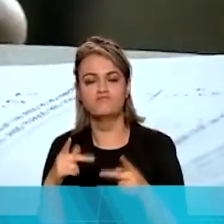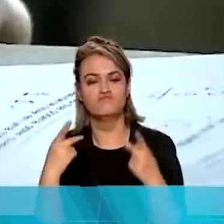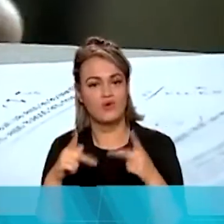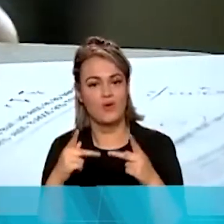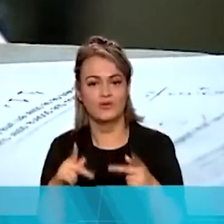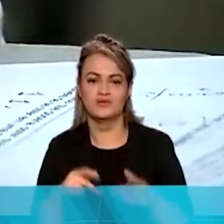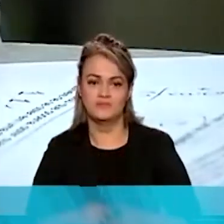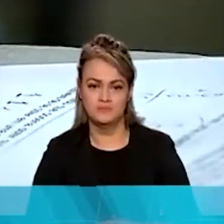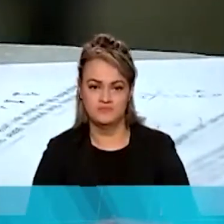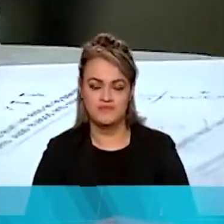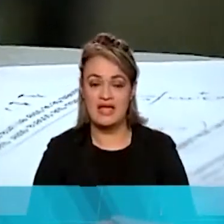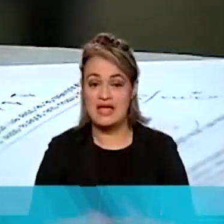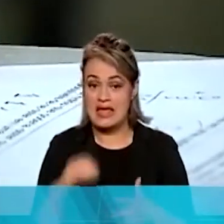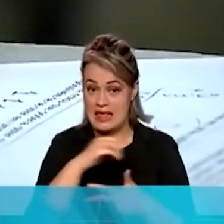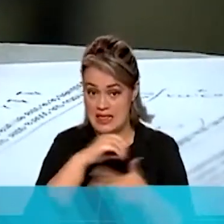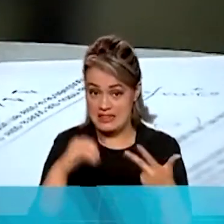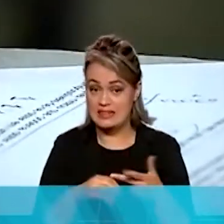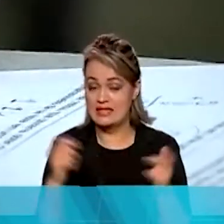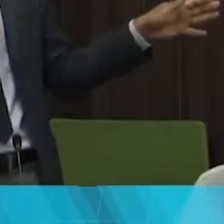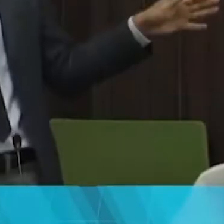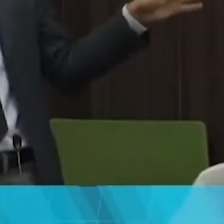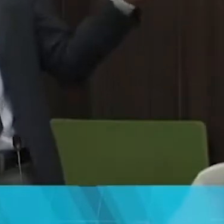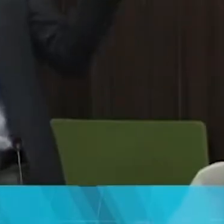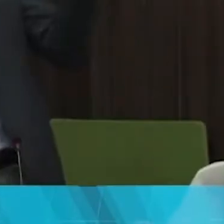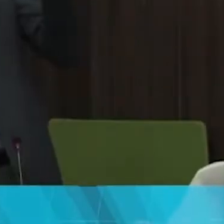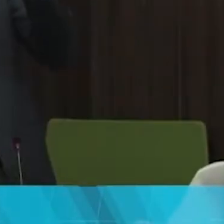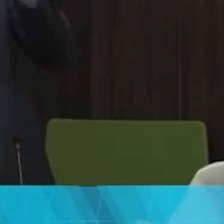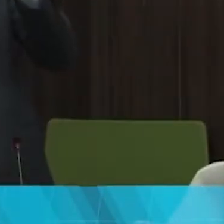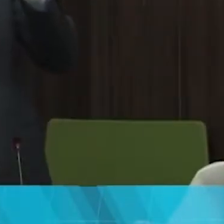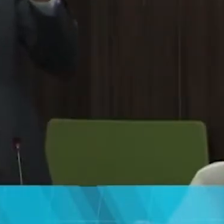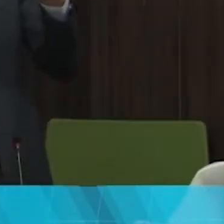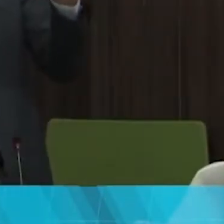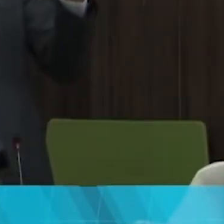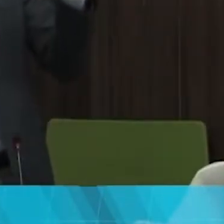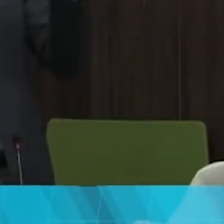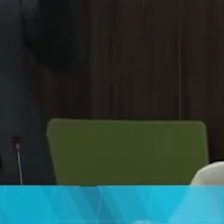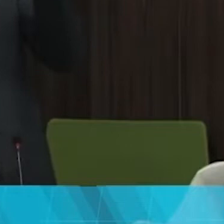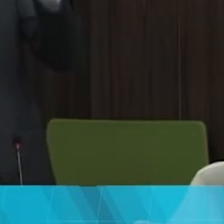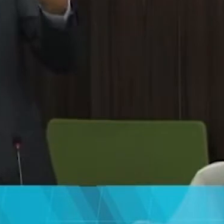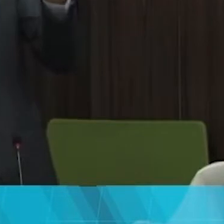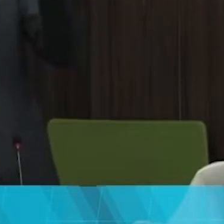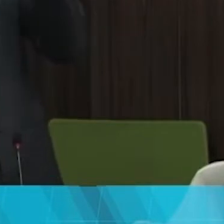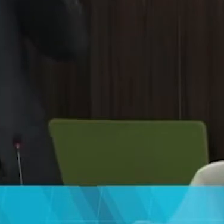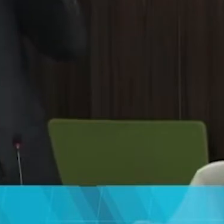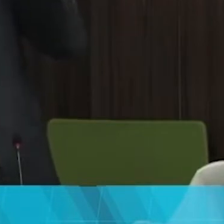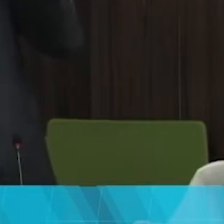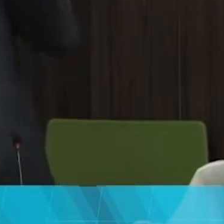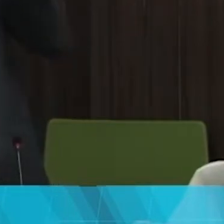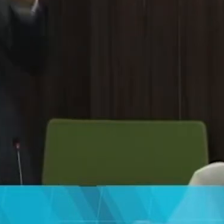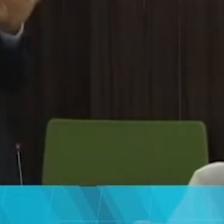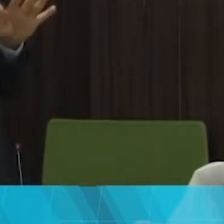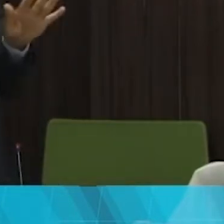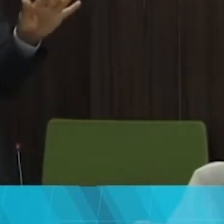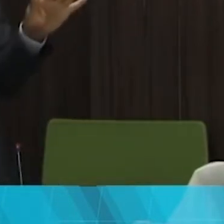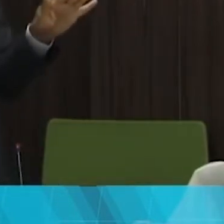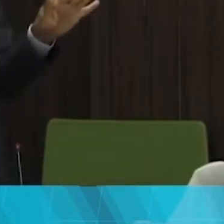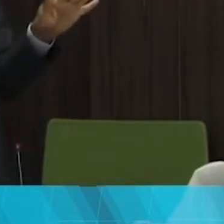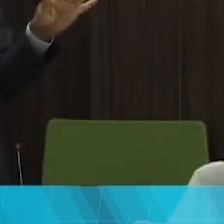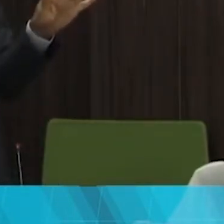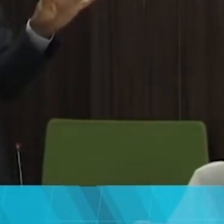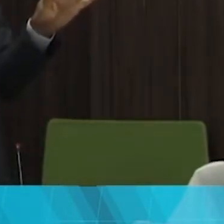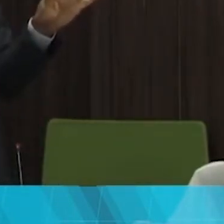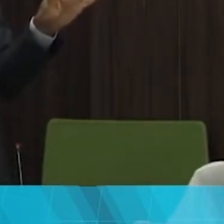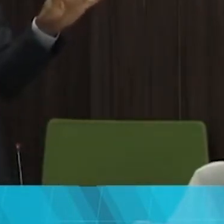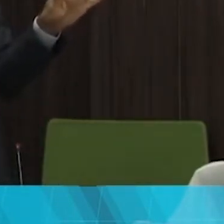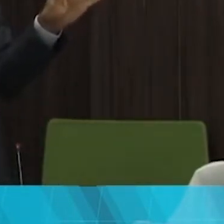13 e 20 de novembro em nota o MEC informou que Carlos Eduardo Moreno Sampaio assumirá